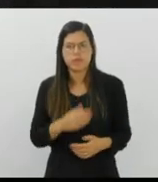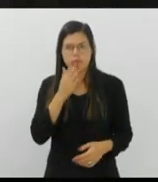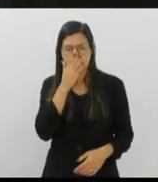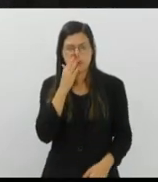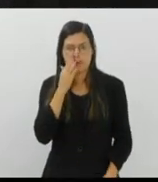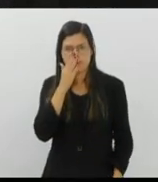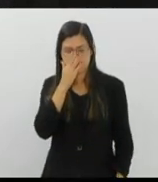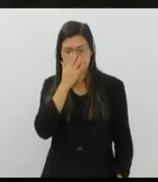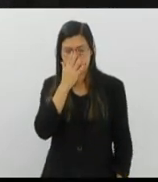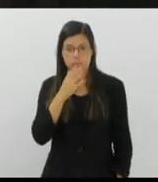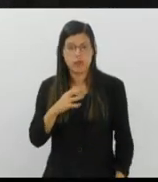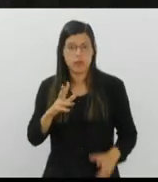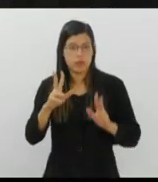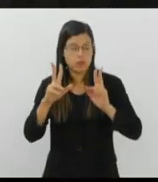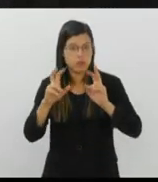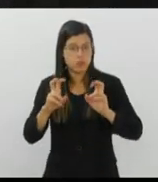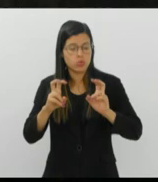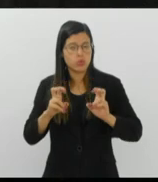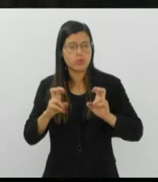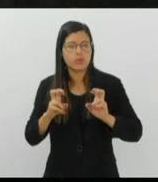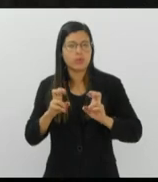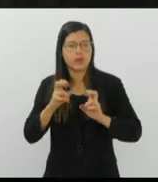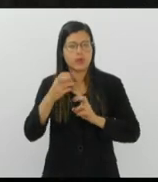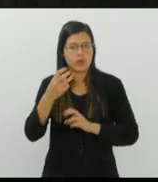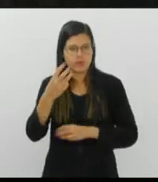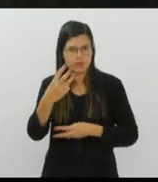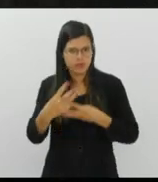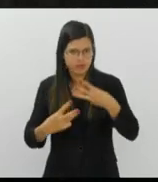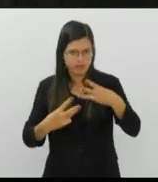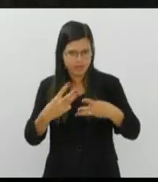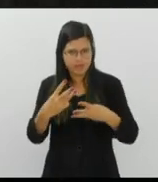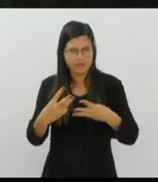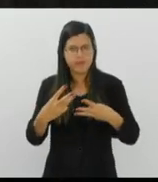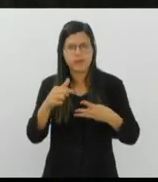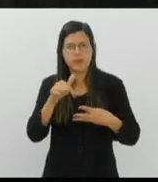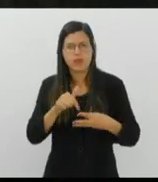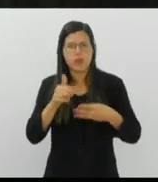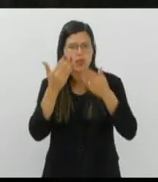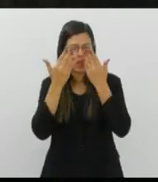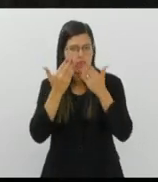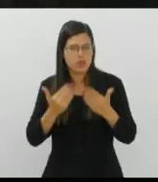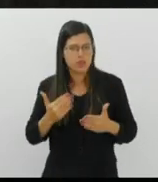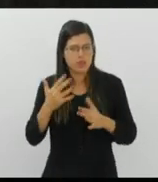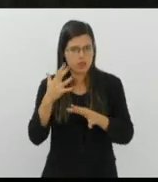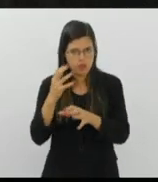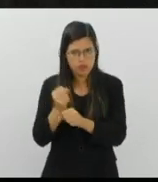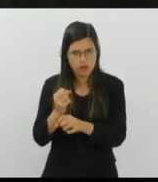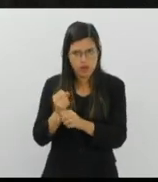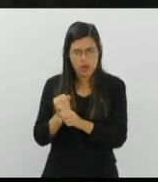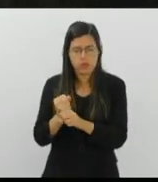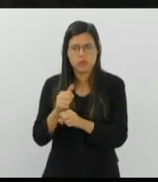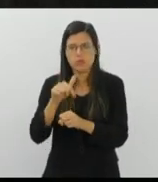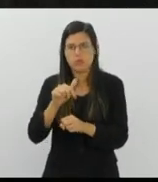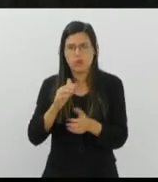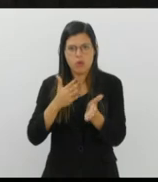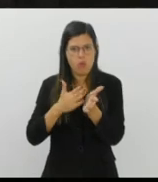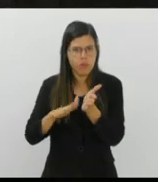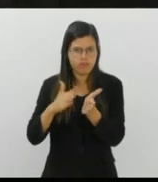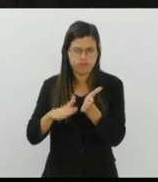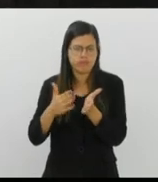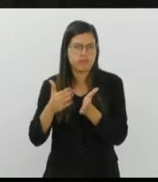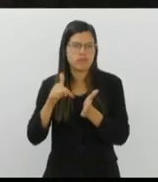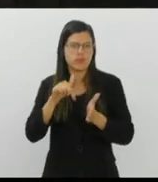relativo ao terceiro bimestre, analisando as contas do Estado até o terceiro bimestre.